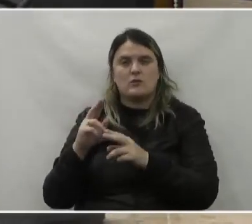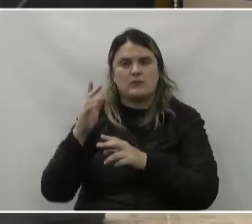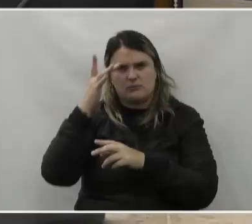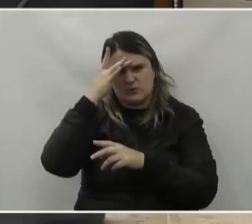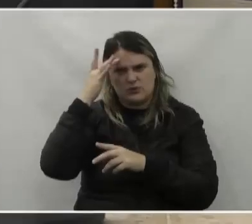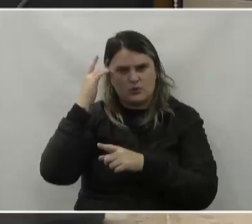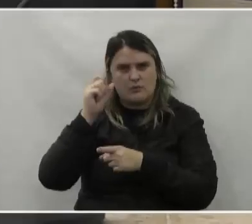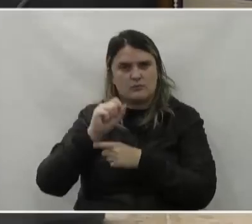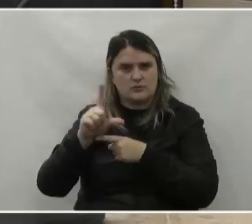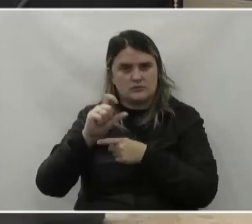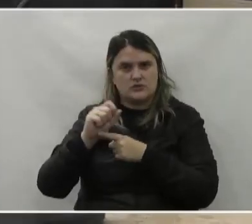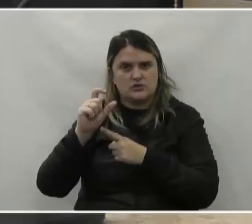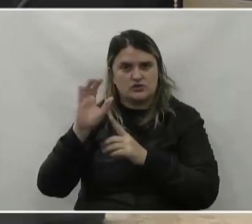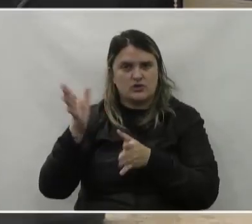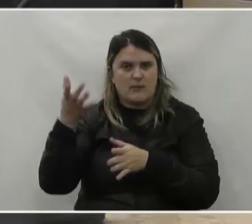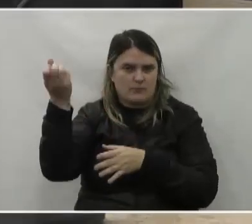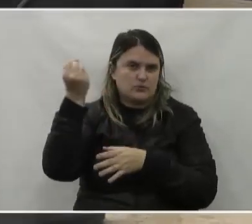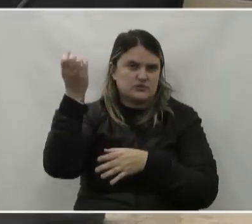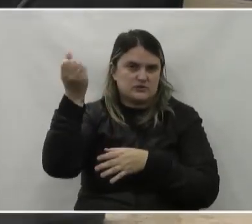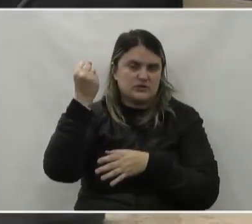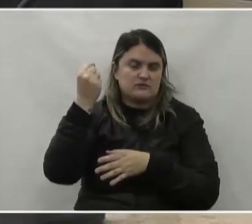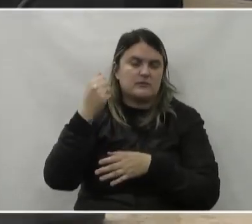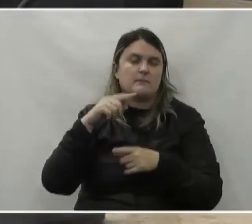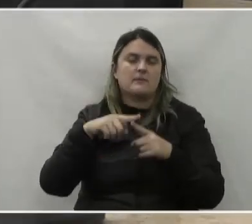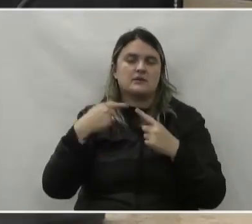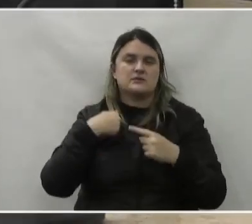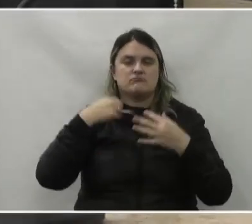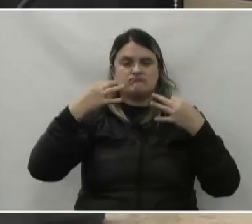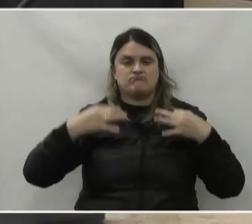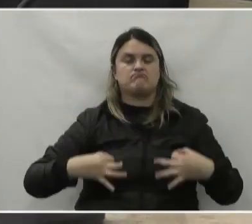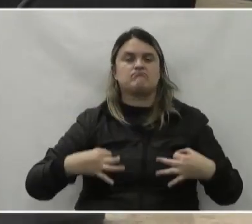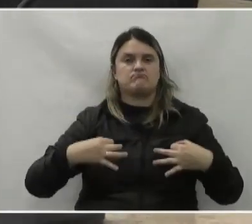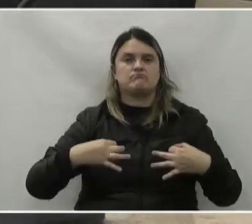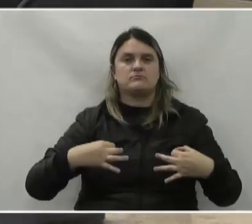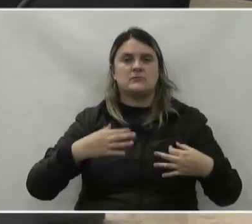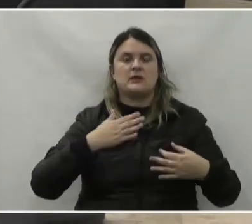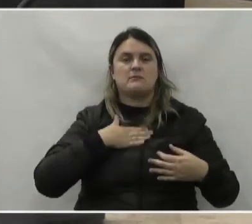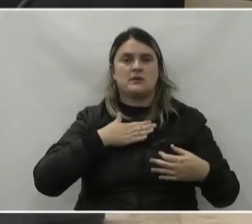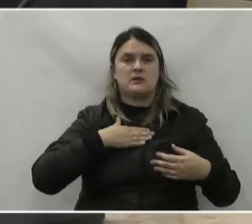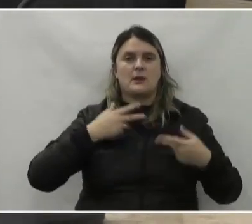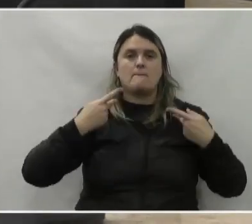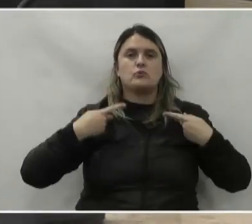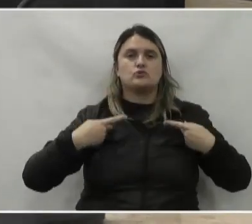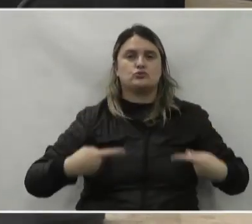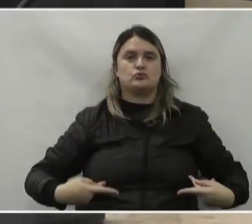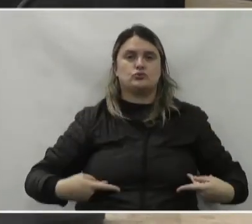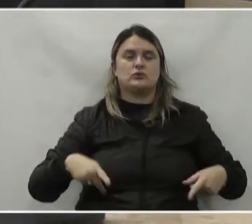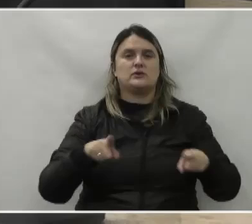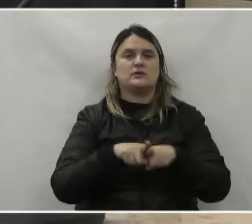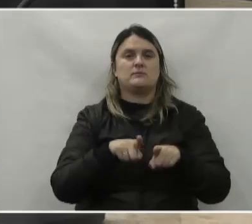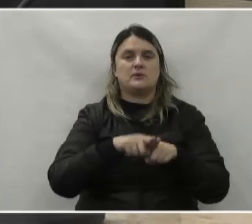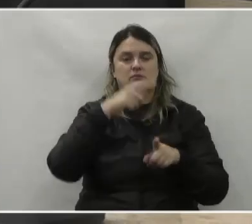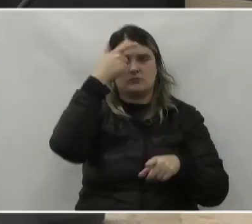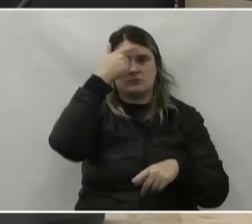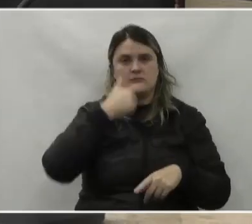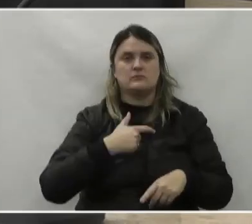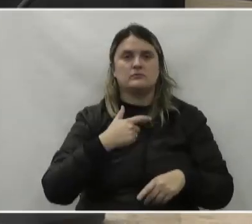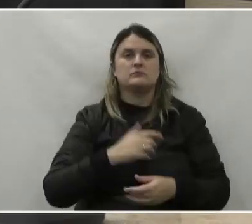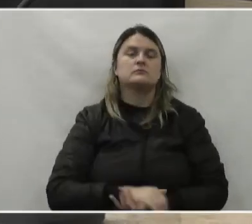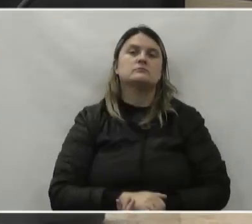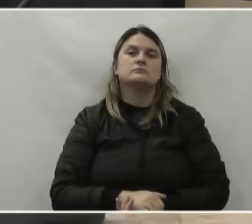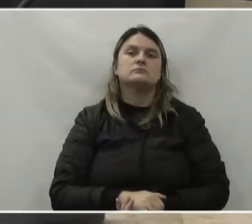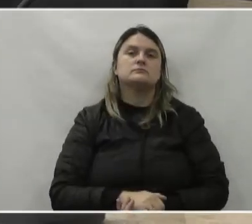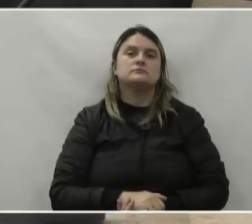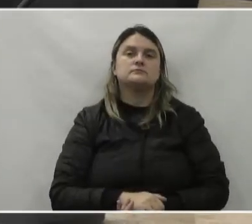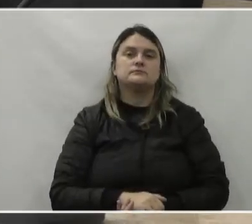enfim, mas sou muito correto na minha postura e nas minhas atitudes.